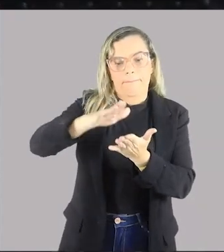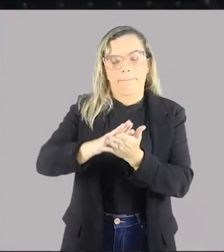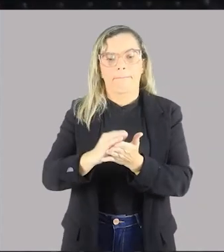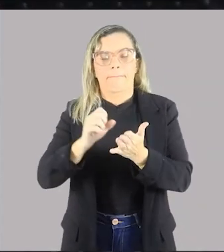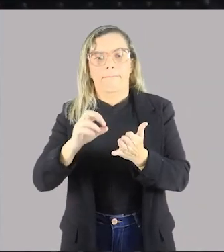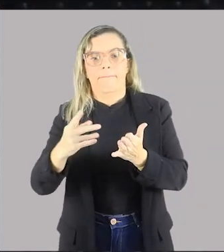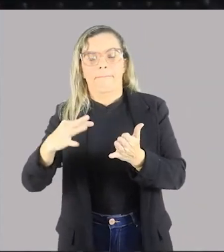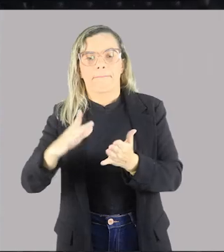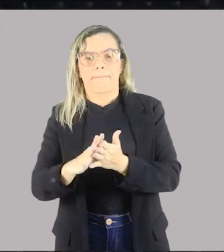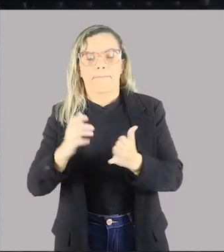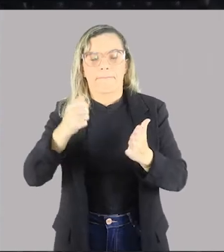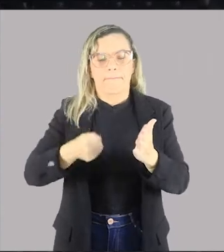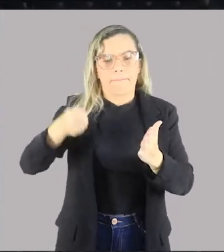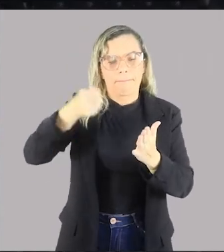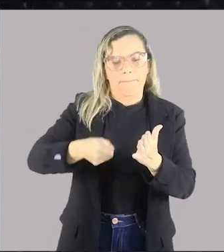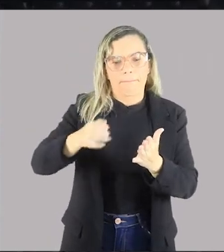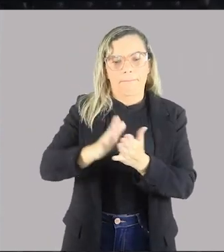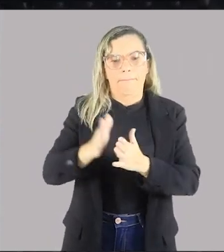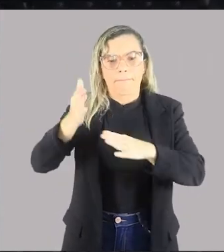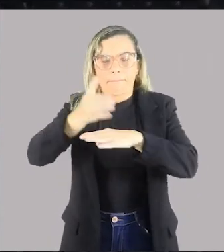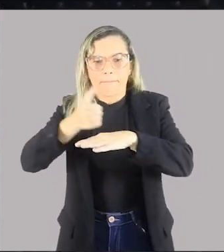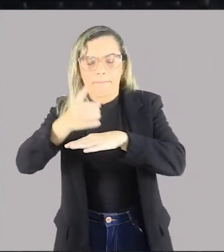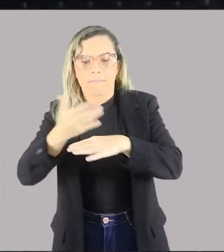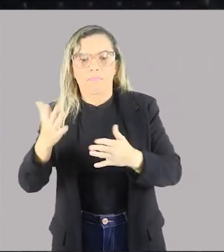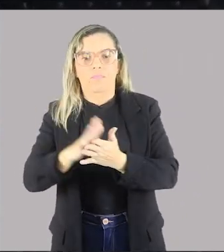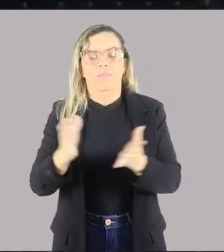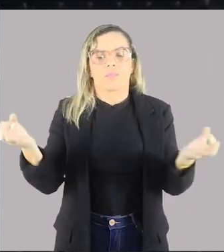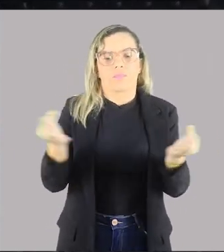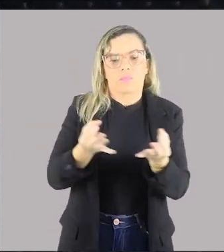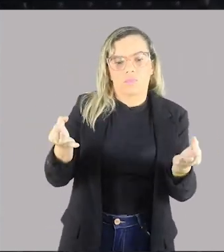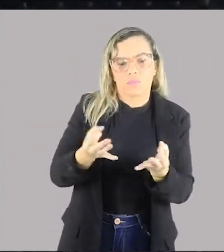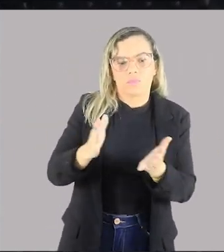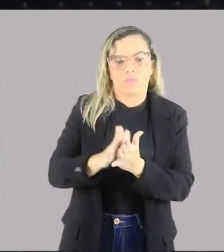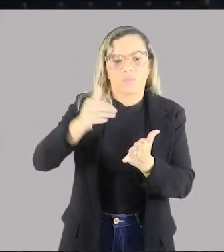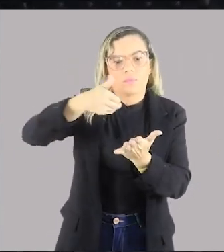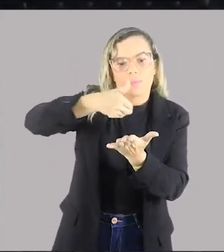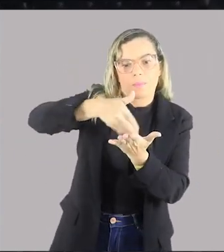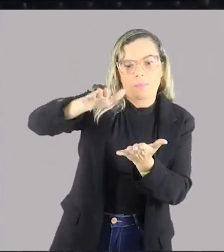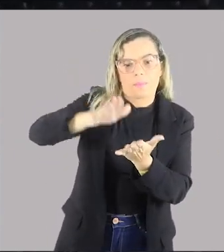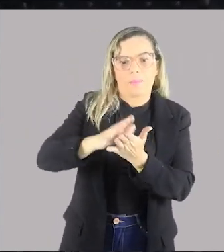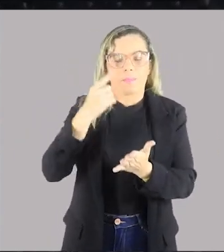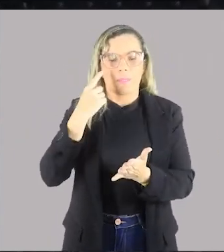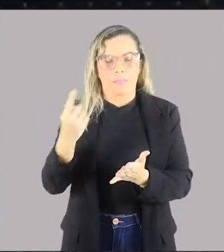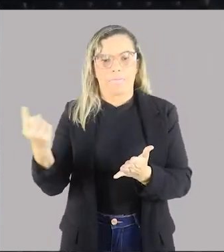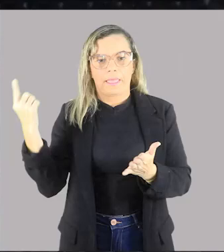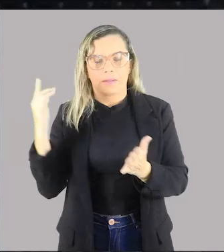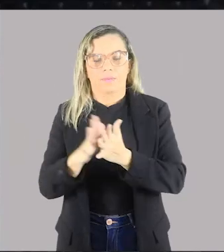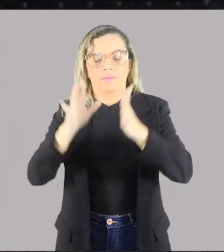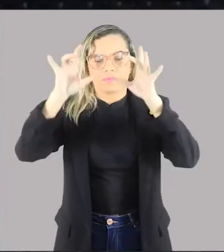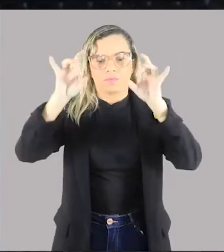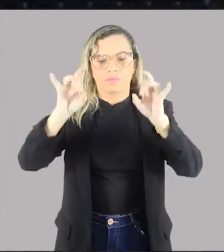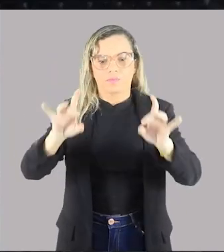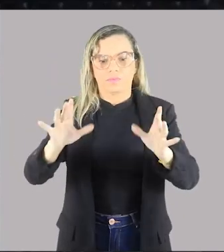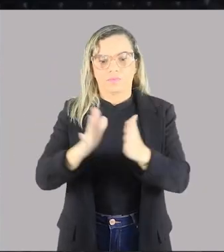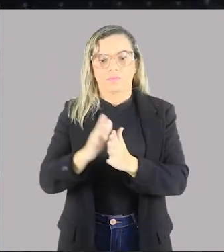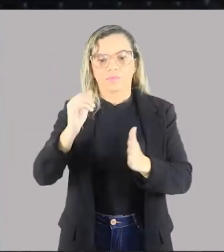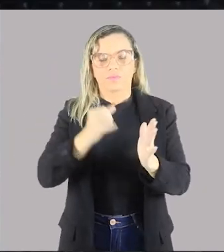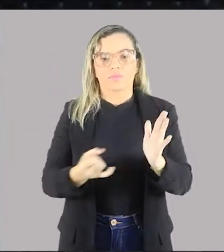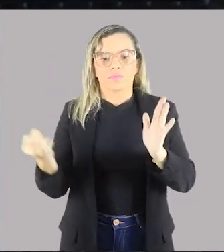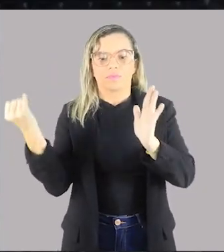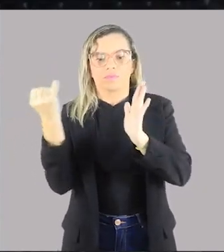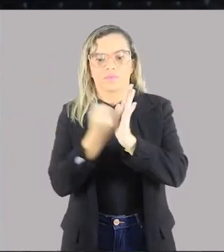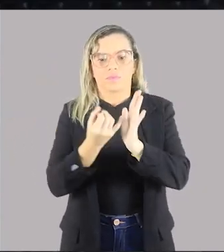suspensão, da advertência, perfeito? Mas, para trabalhar demissão, nós vamos ler especificamente os